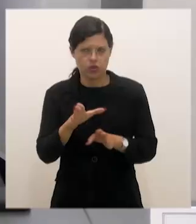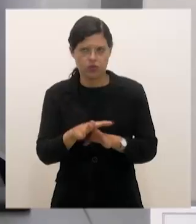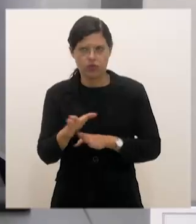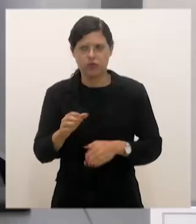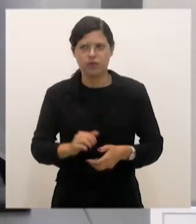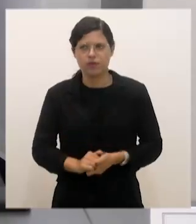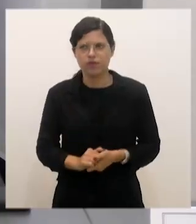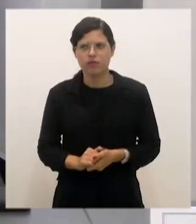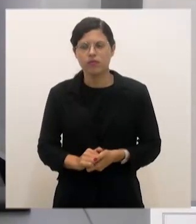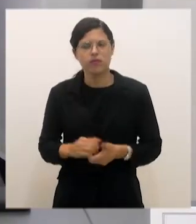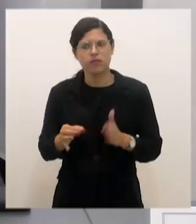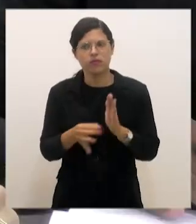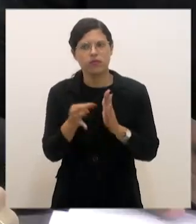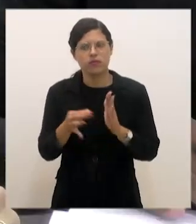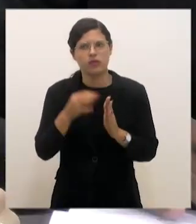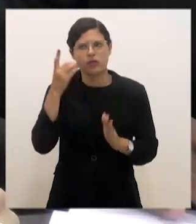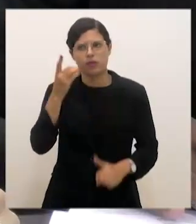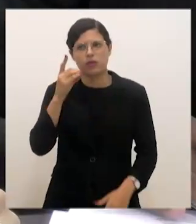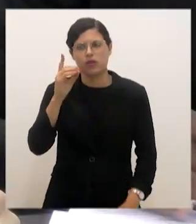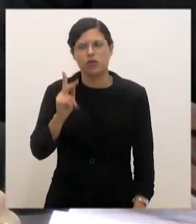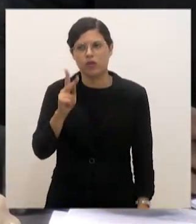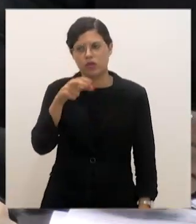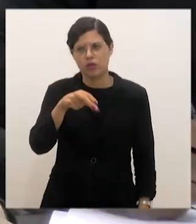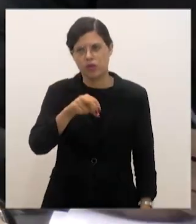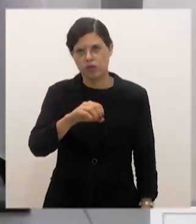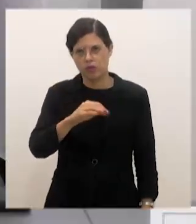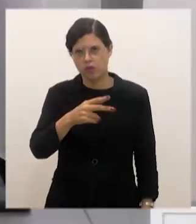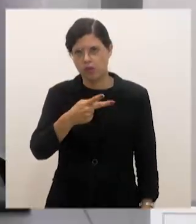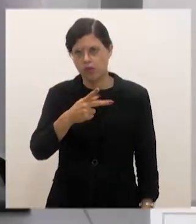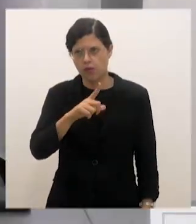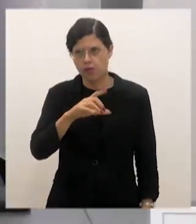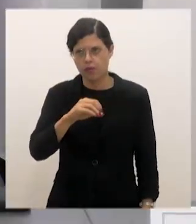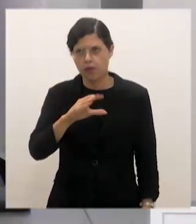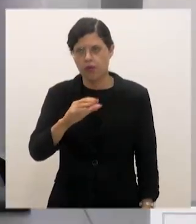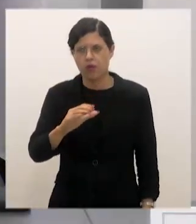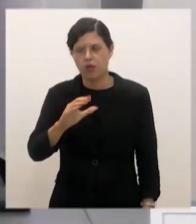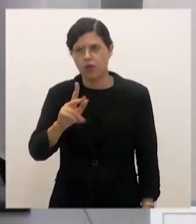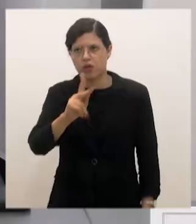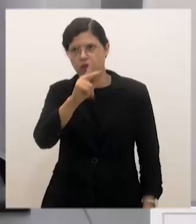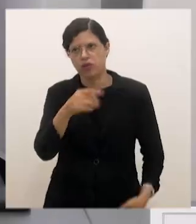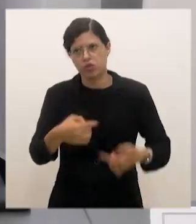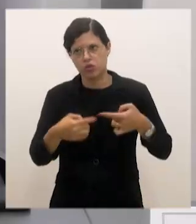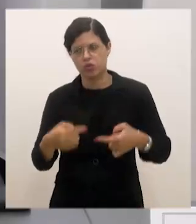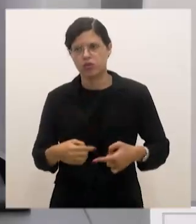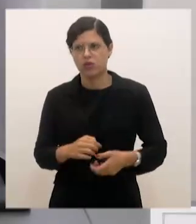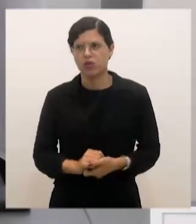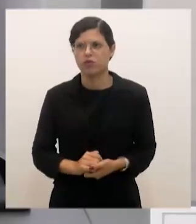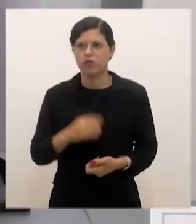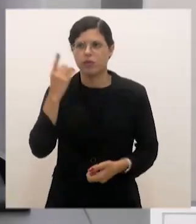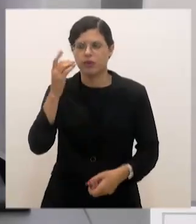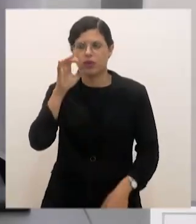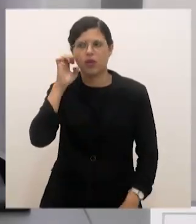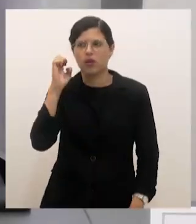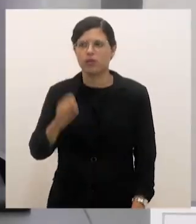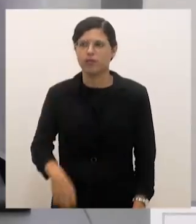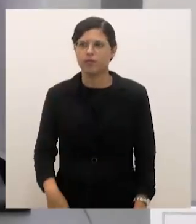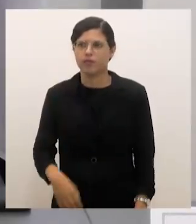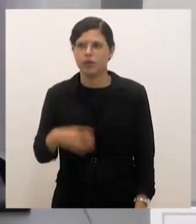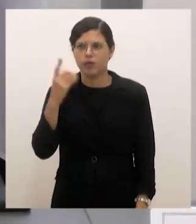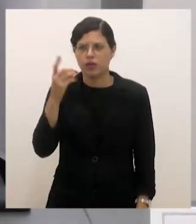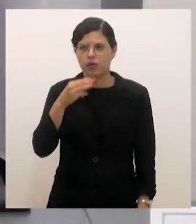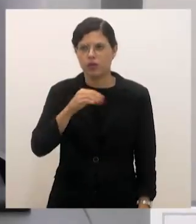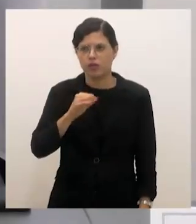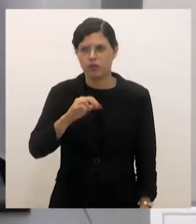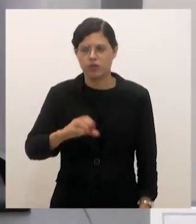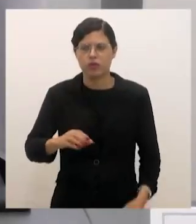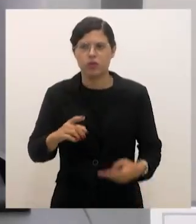Para parecer, deputado Knoploch. Parecer pela constitucionalidade. Para discutir. Para discutir, presidente. Presidente, duas coisas.